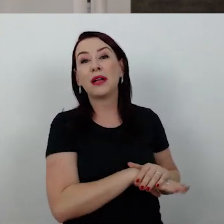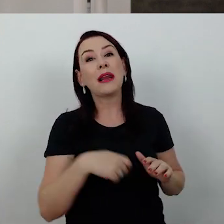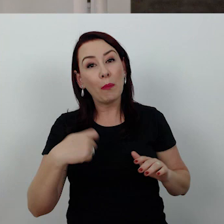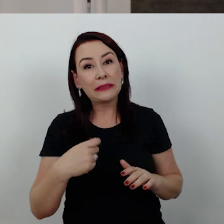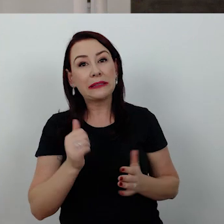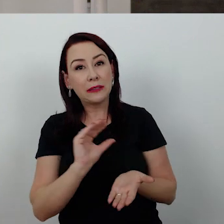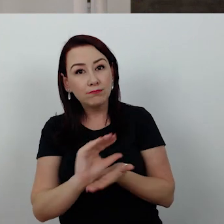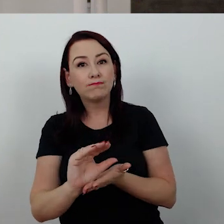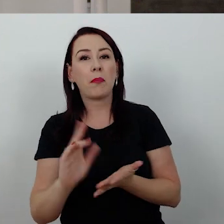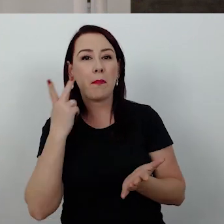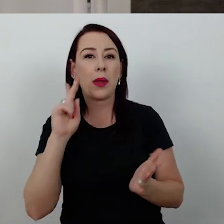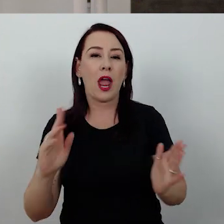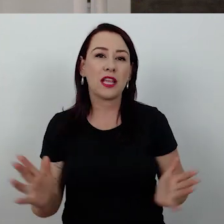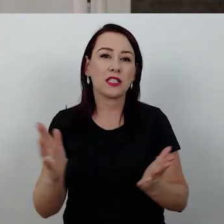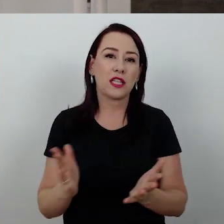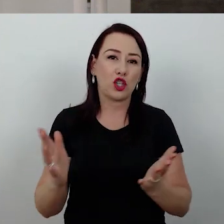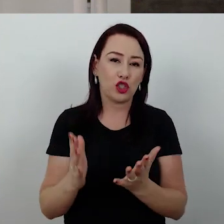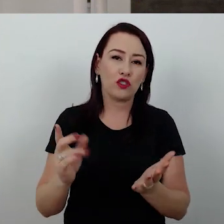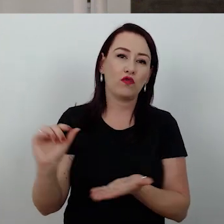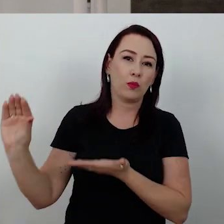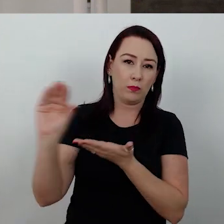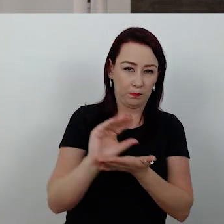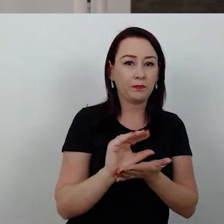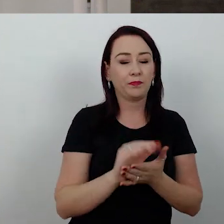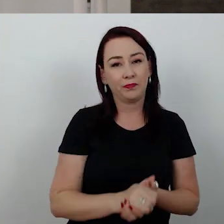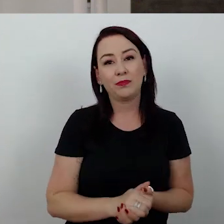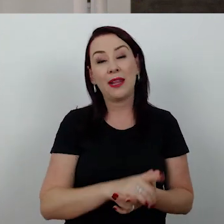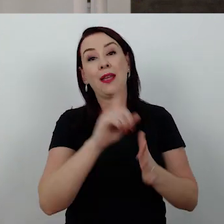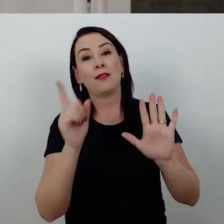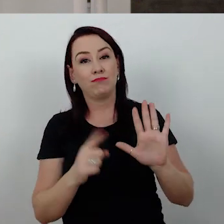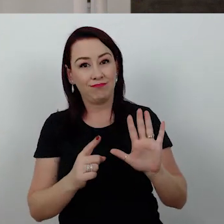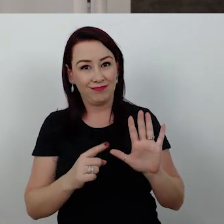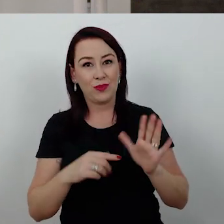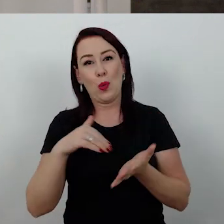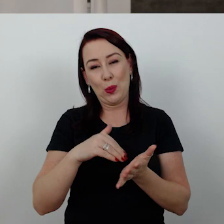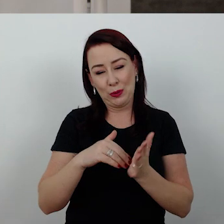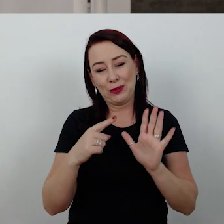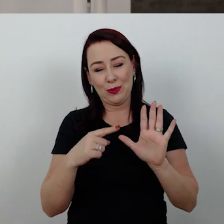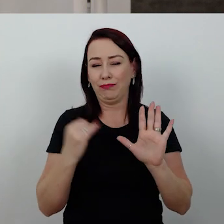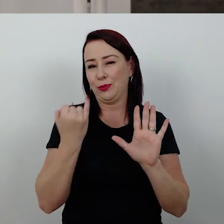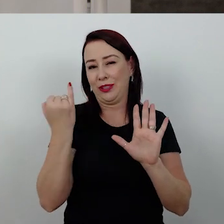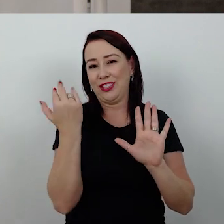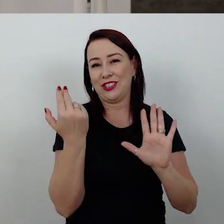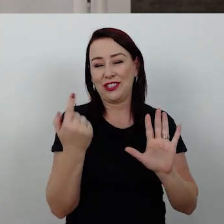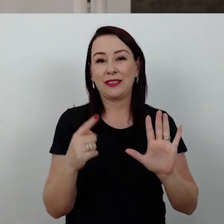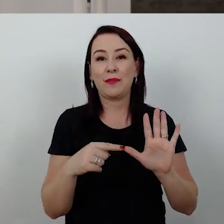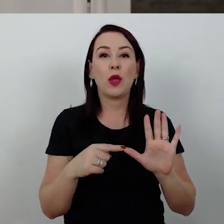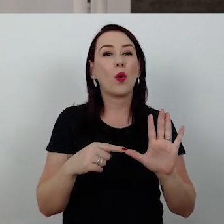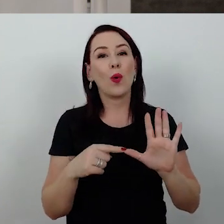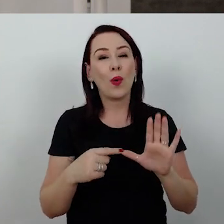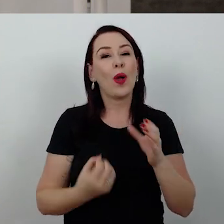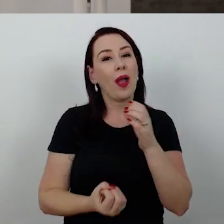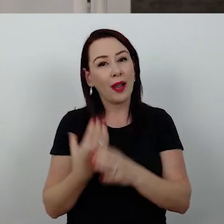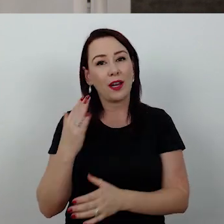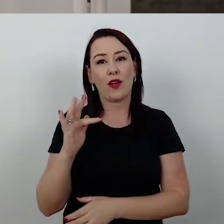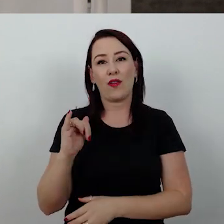acabam não tendo esse espaço, né, de recurso público mesmo. E aí, por último, não menos importante,